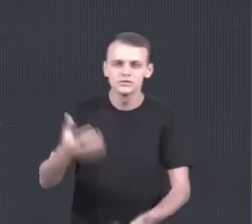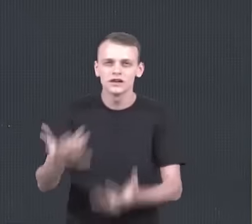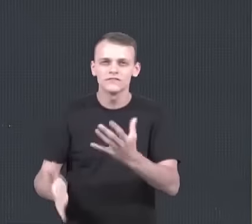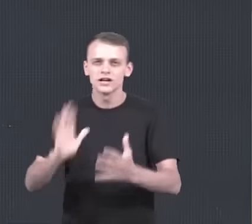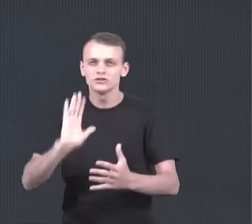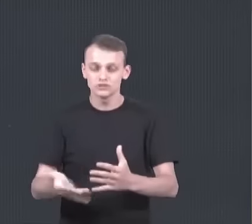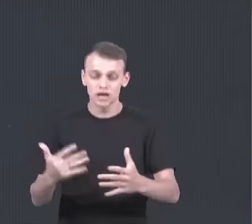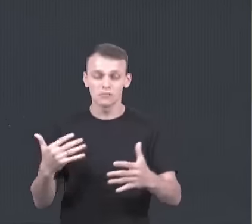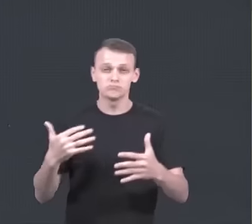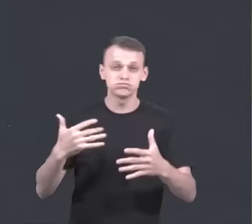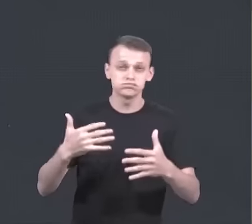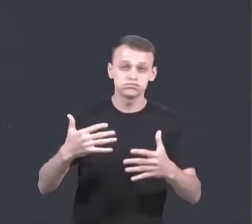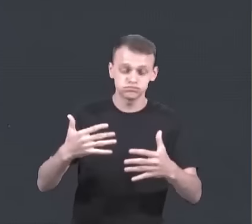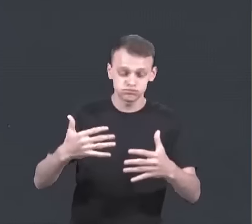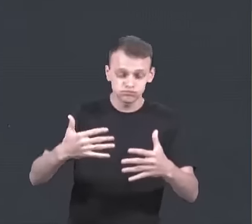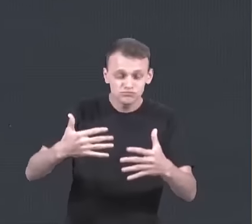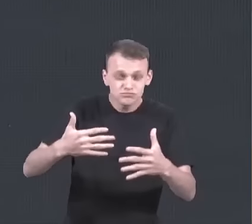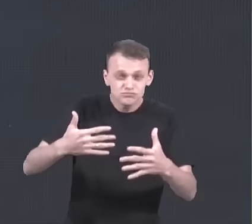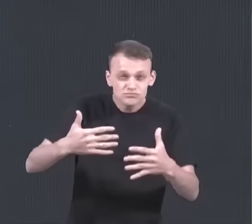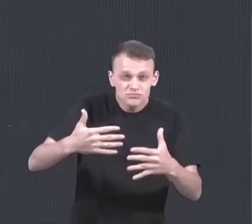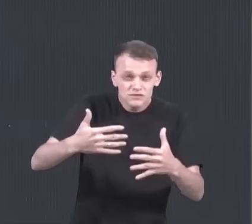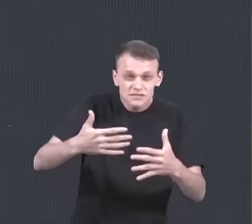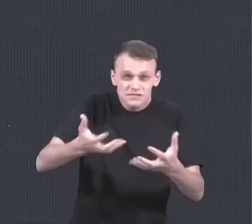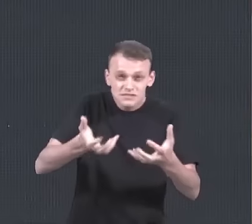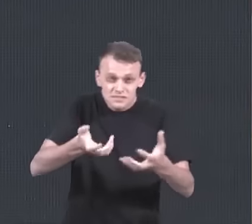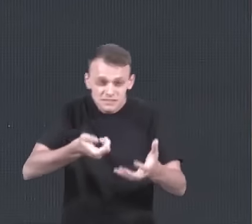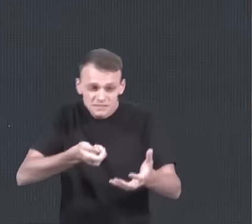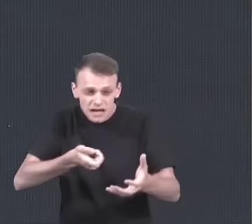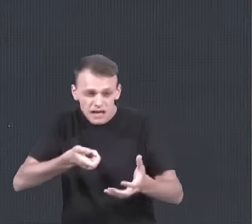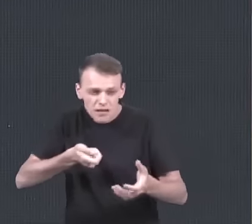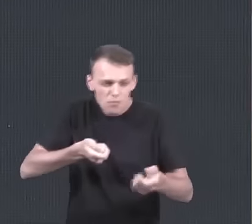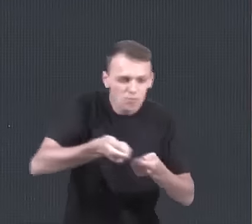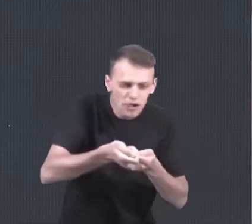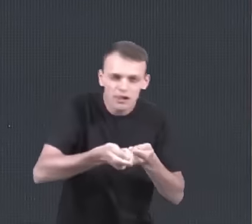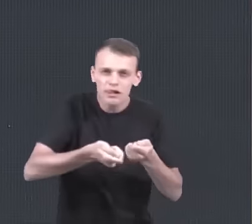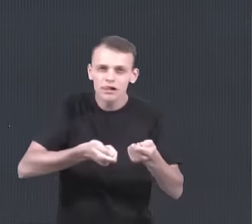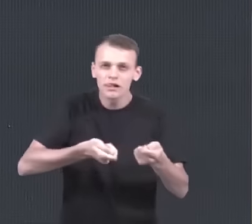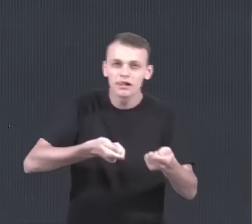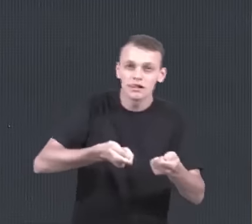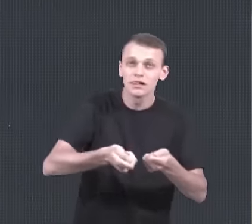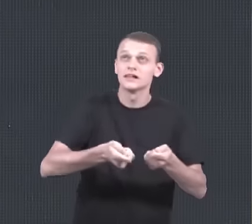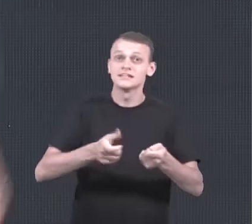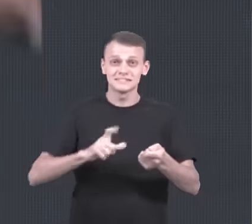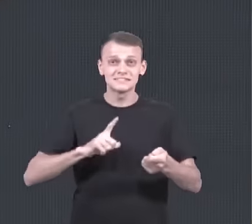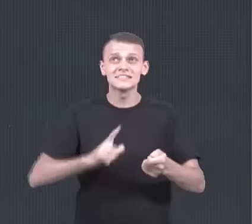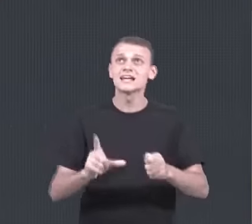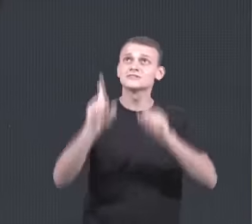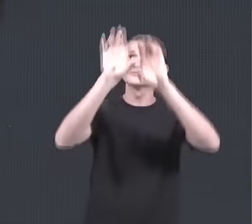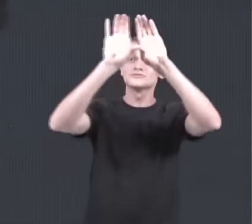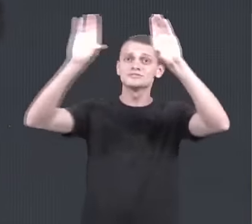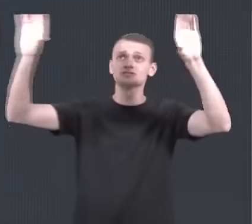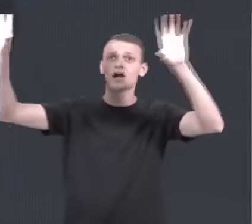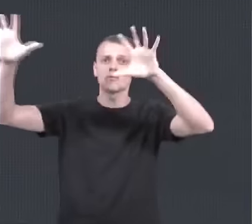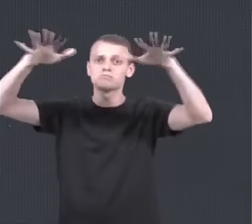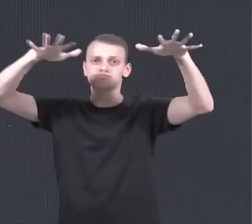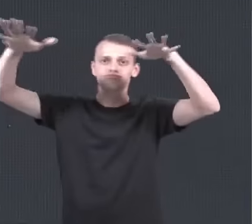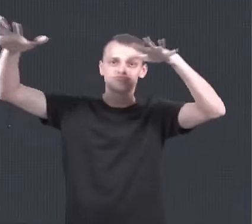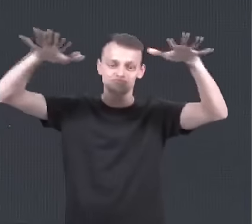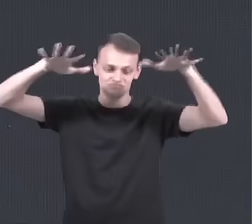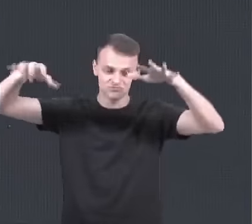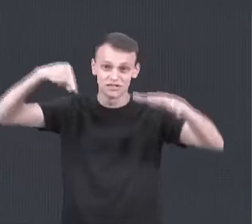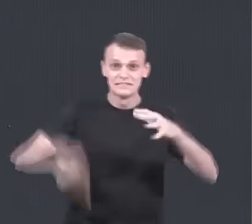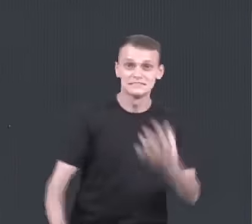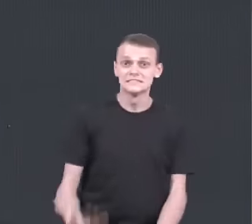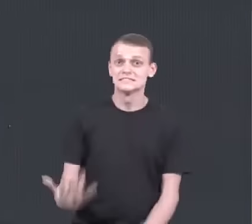o cerco, o diabo está desesperado, sabendo que o seu tempo se aproxima, o céu está se movendo e o inferno está tentando